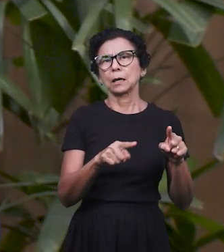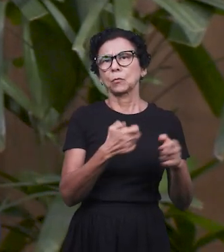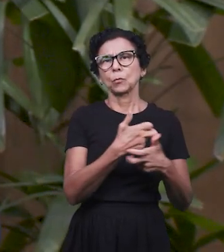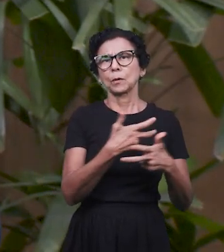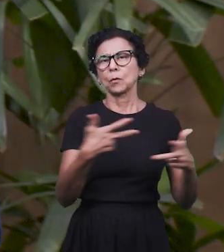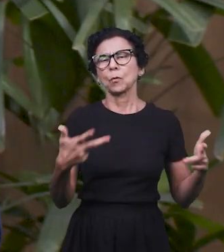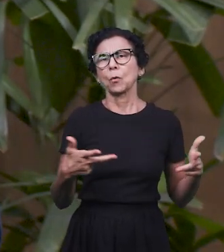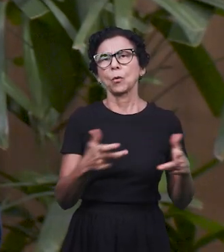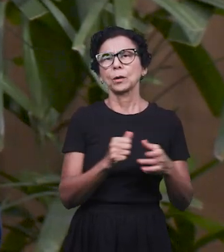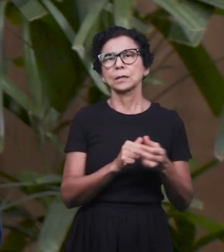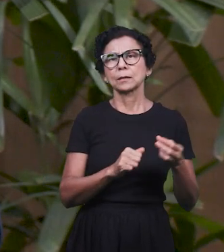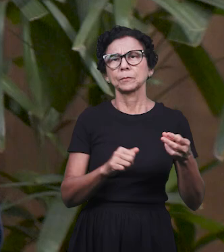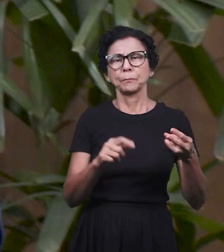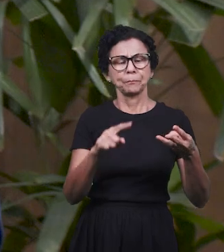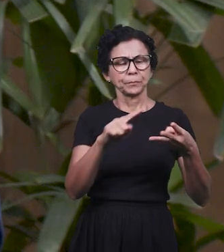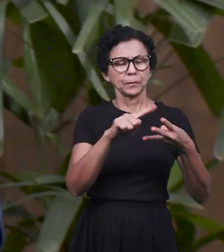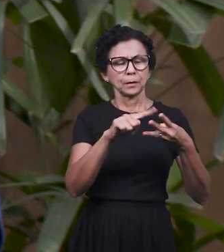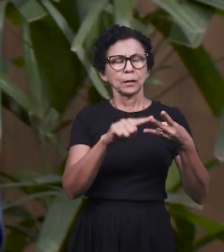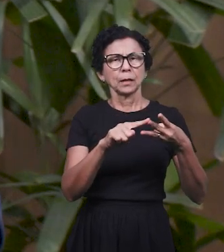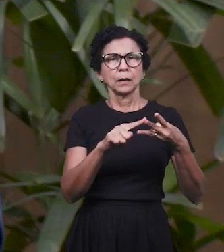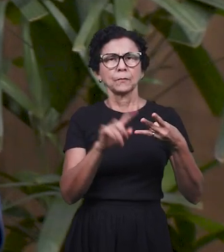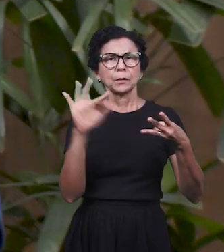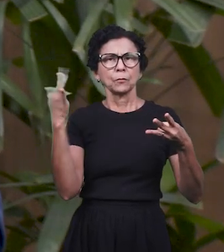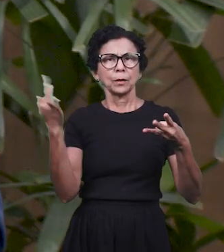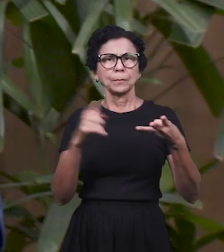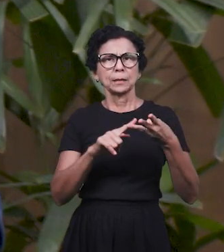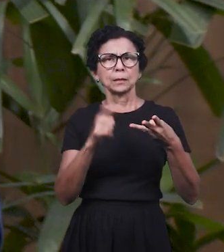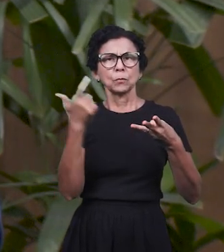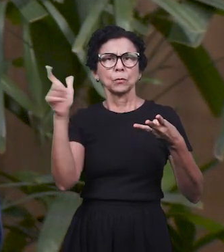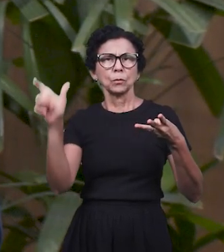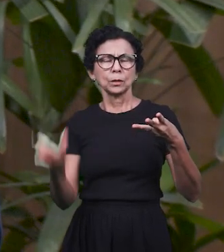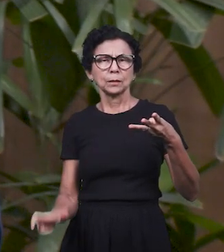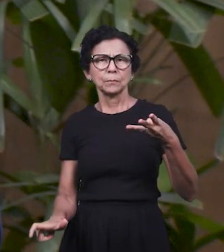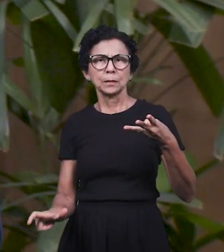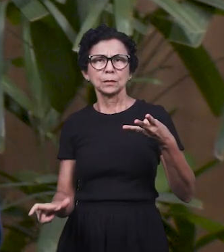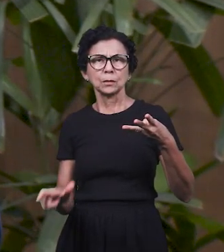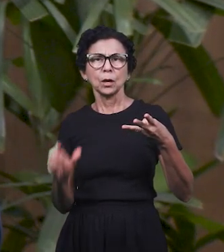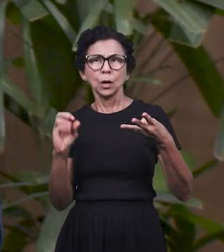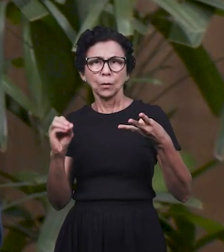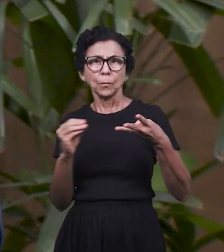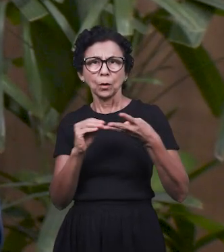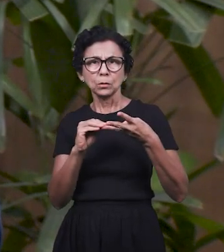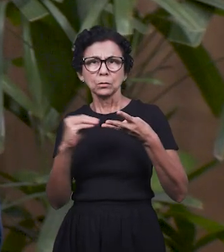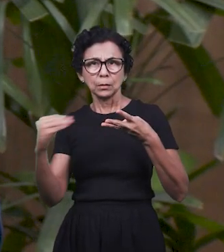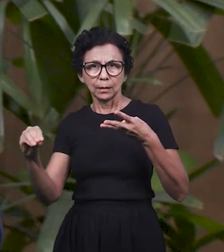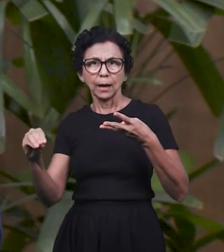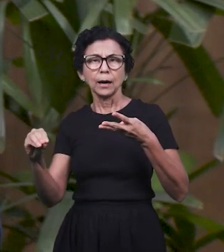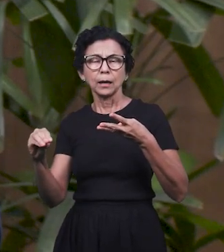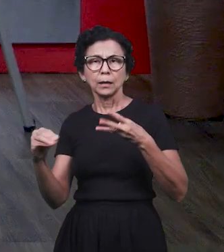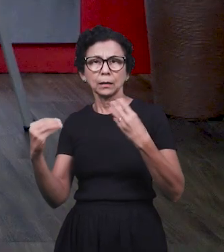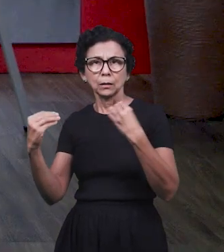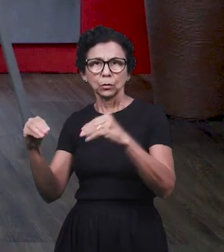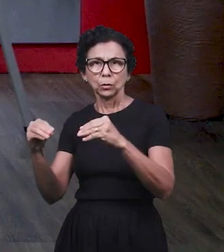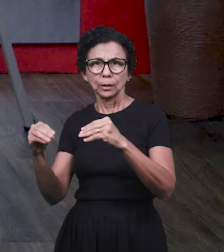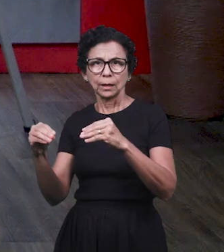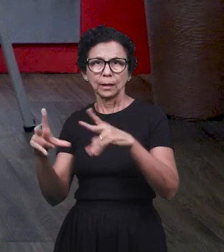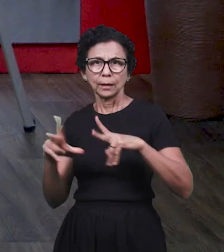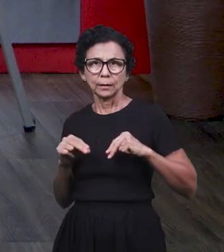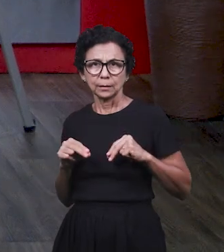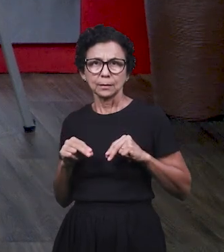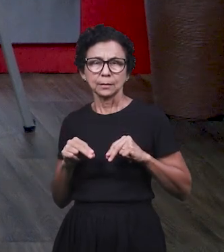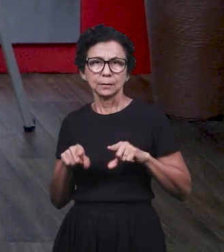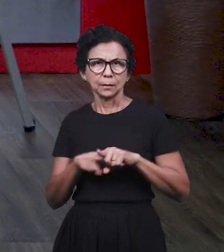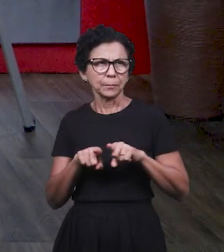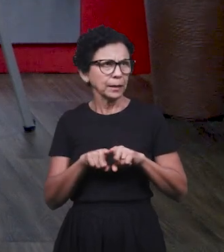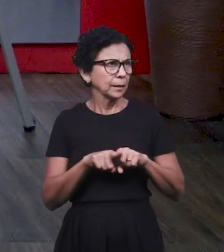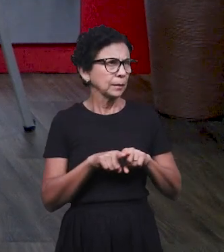ou que aquilo não vai constar no cartório de registro de imóveis, mas tem essas implicações. Exatamente. E sem falar